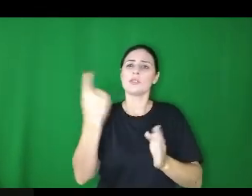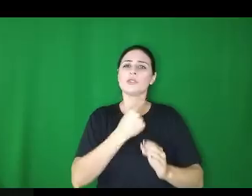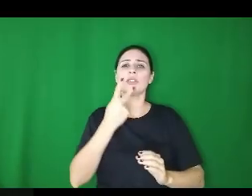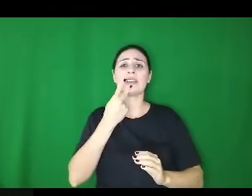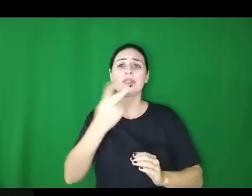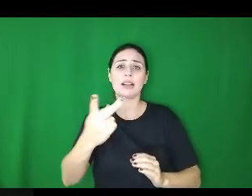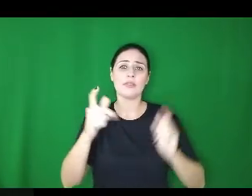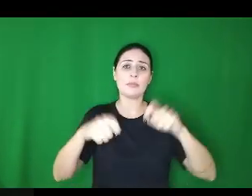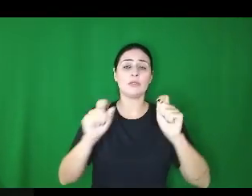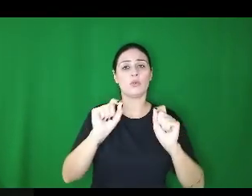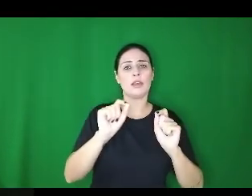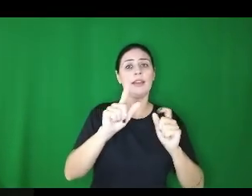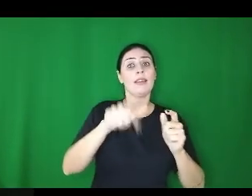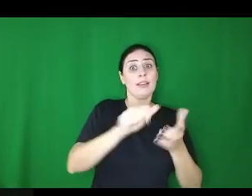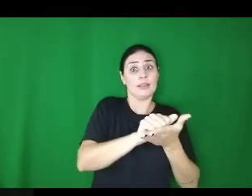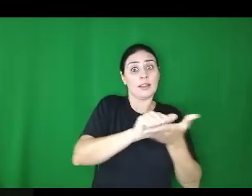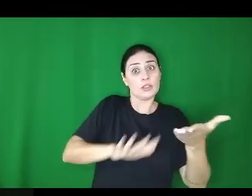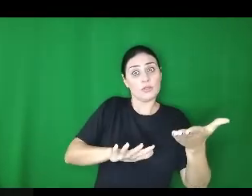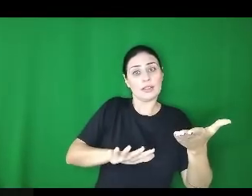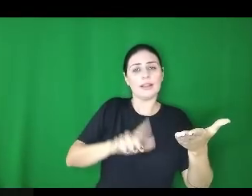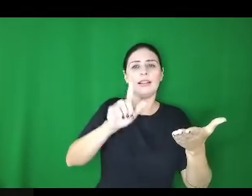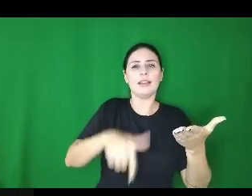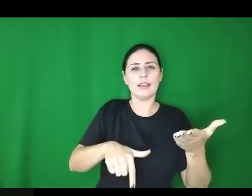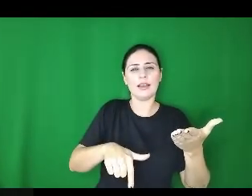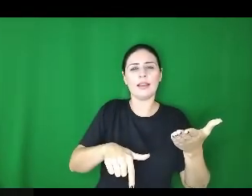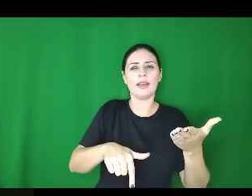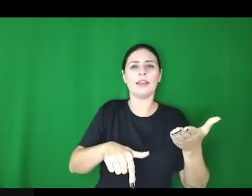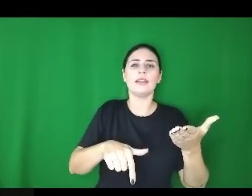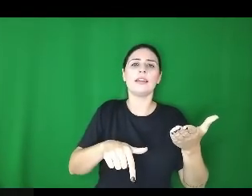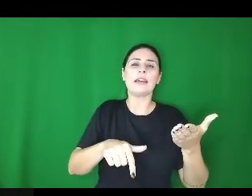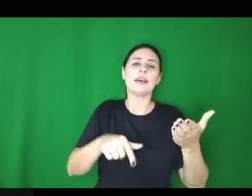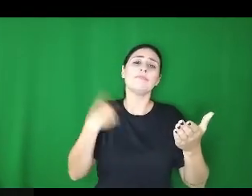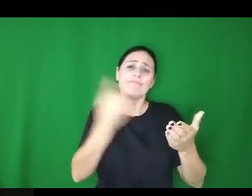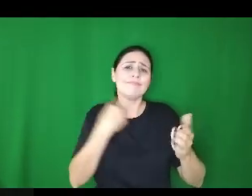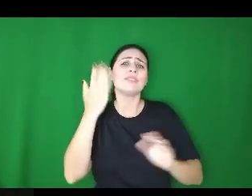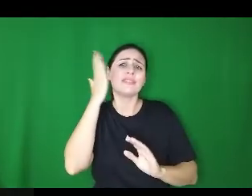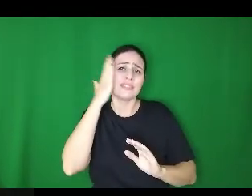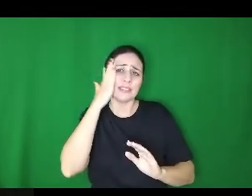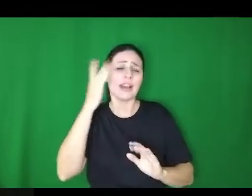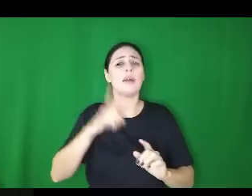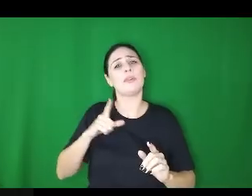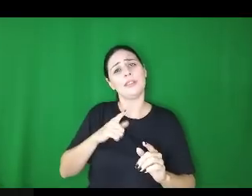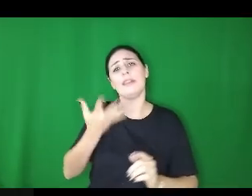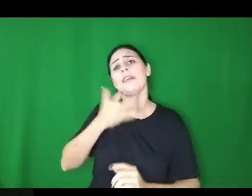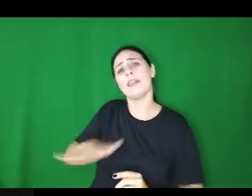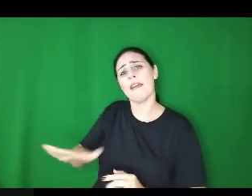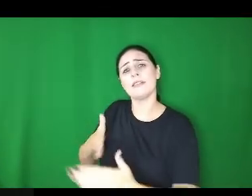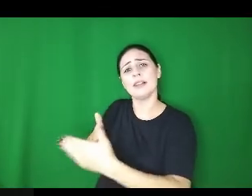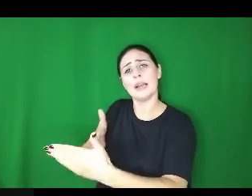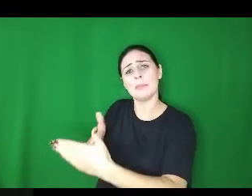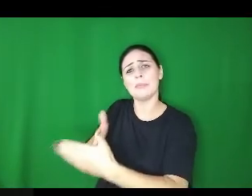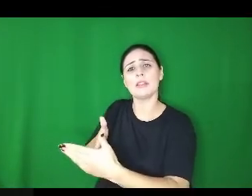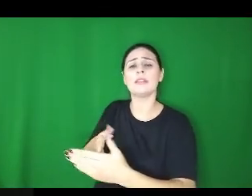escola, ensinar que, né, fazer esse trabalho que a gente já conhecia. E aí ficou meio que em segundo, terceiro, quarto